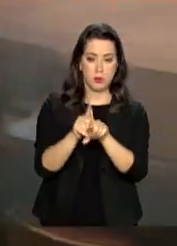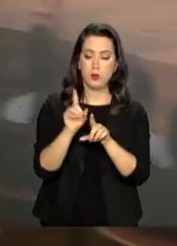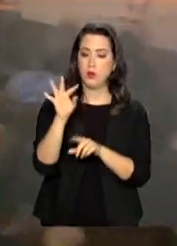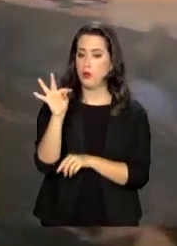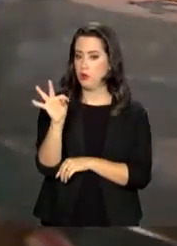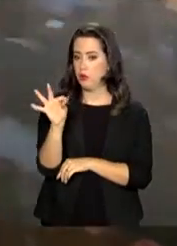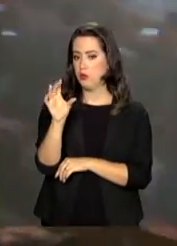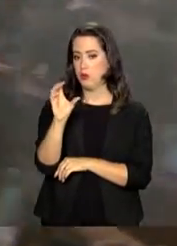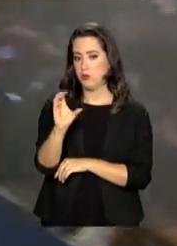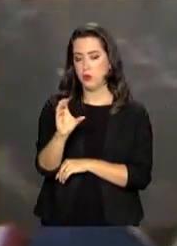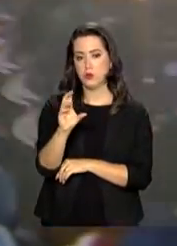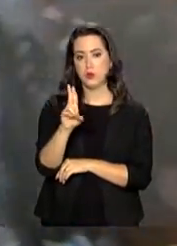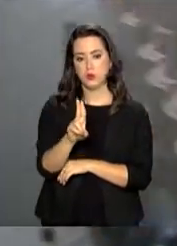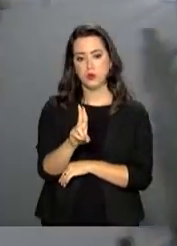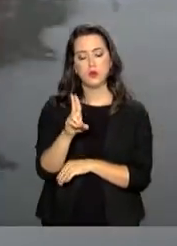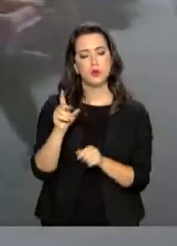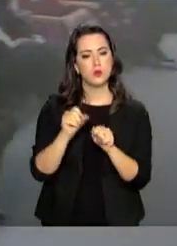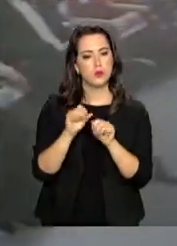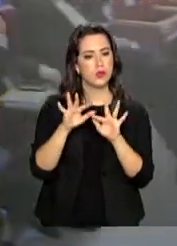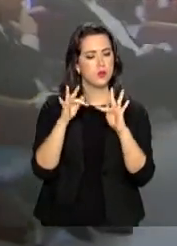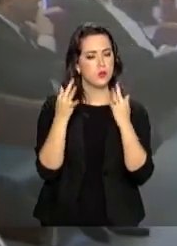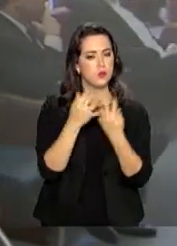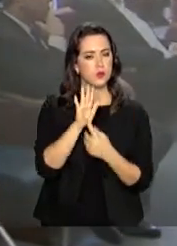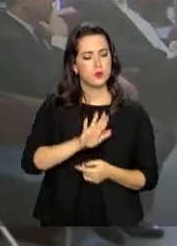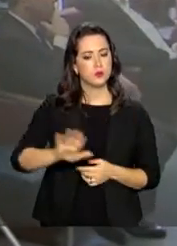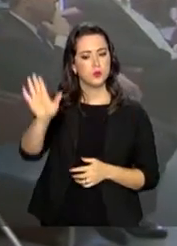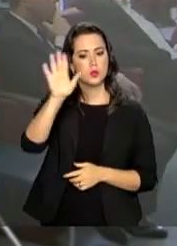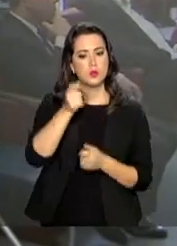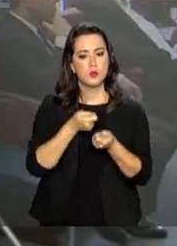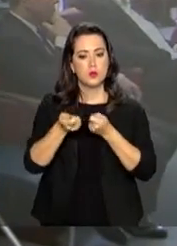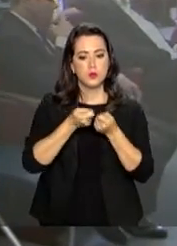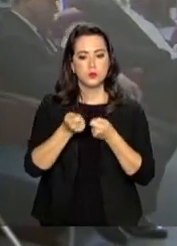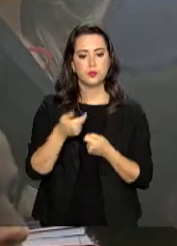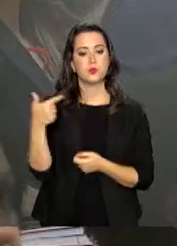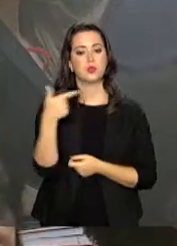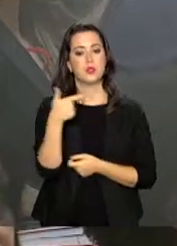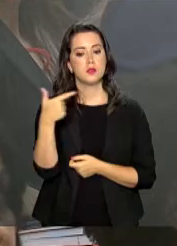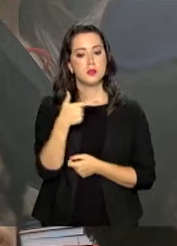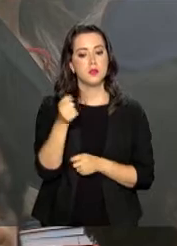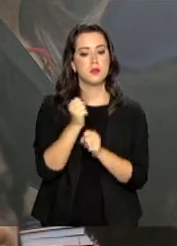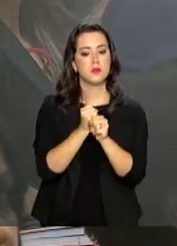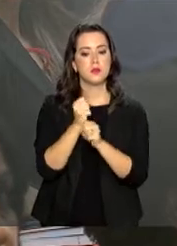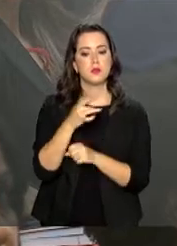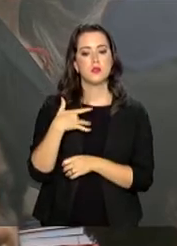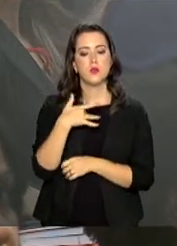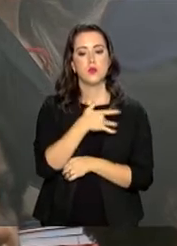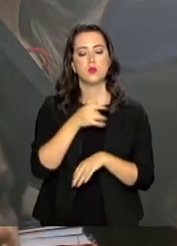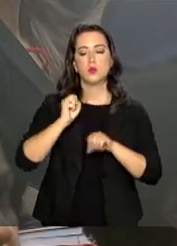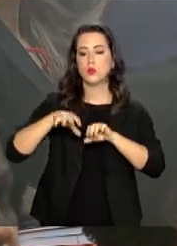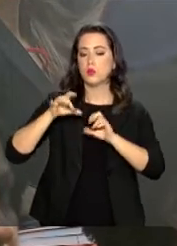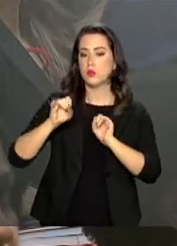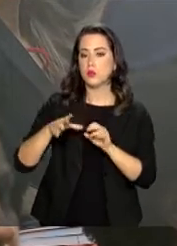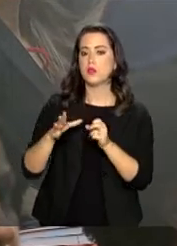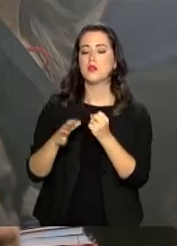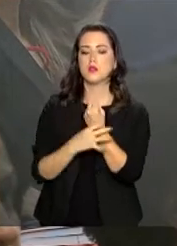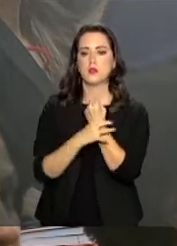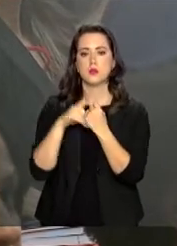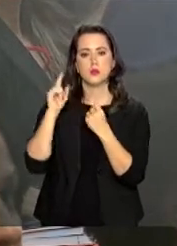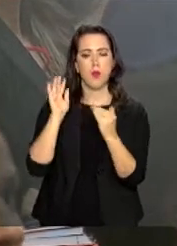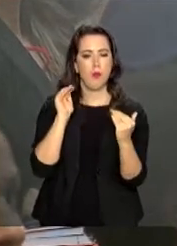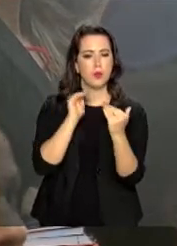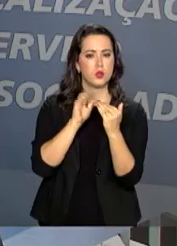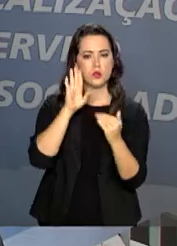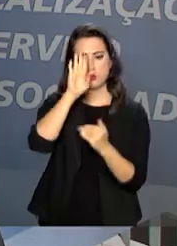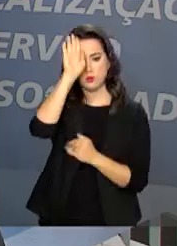contas da união realiza o fórum nacional de controle nesta segunda edição saúde educação e segurança são o